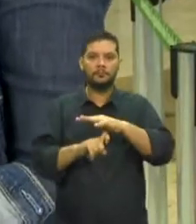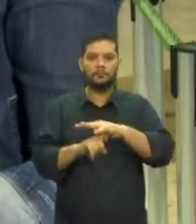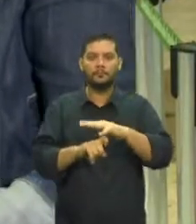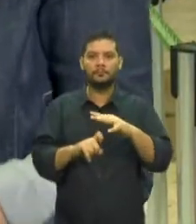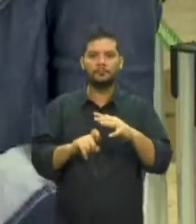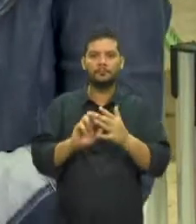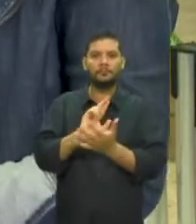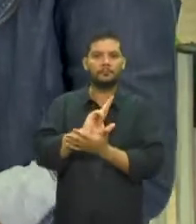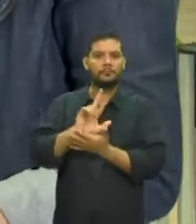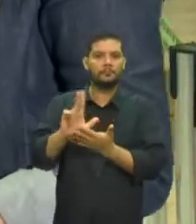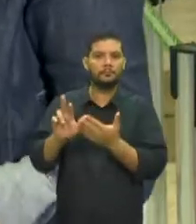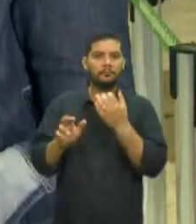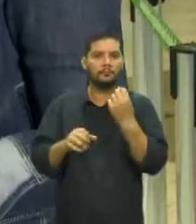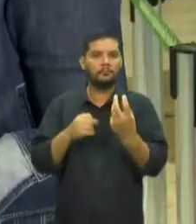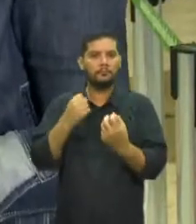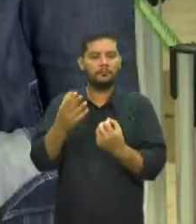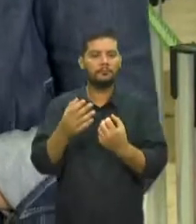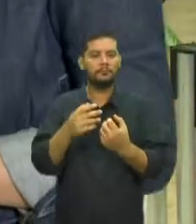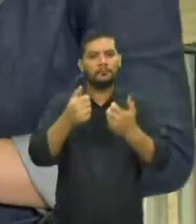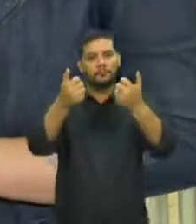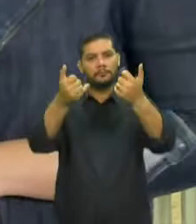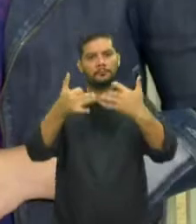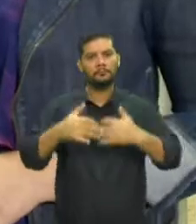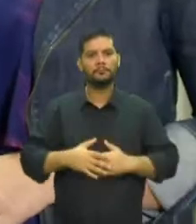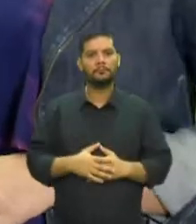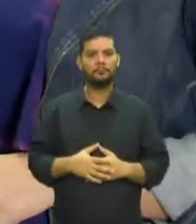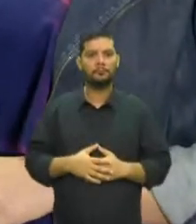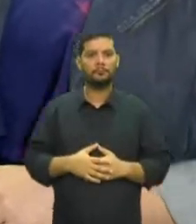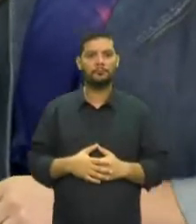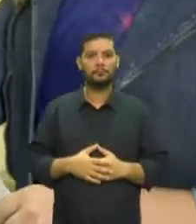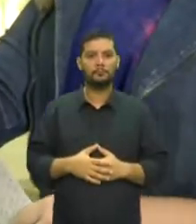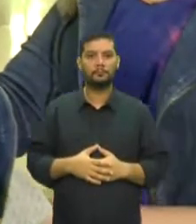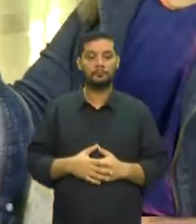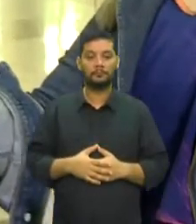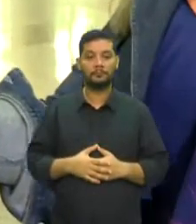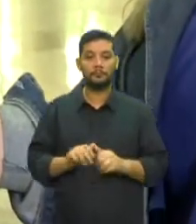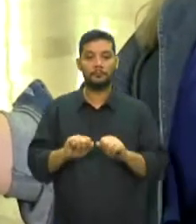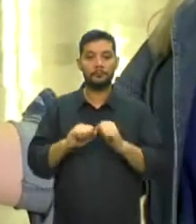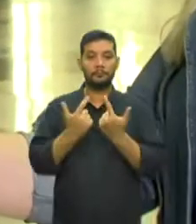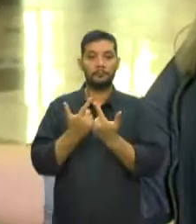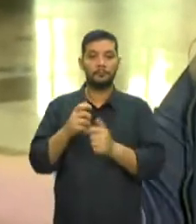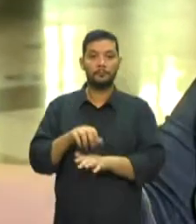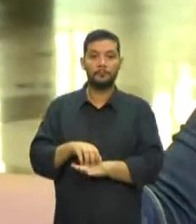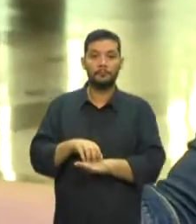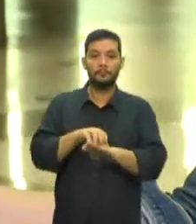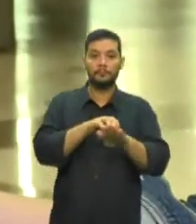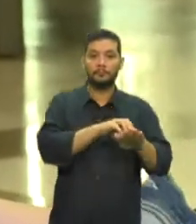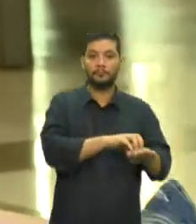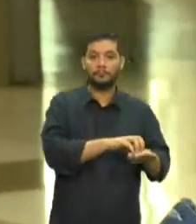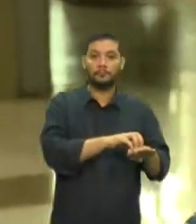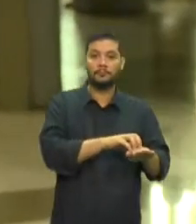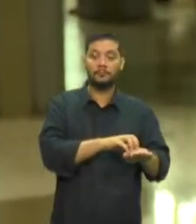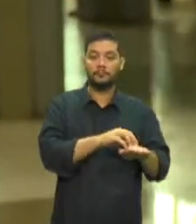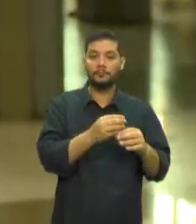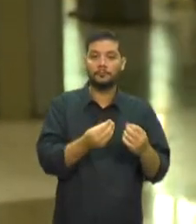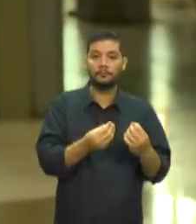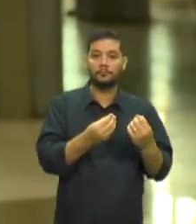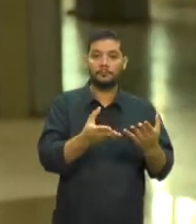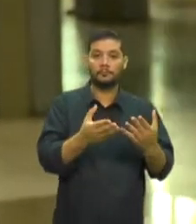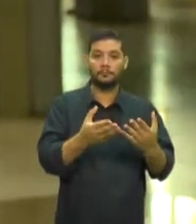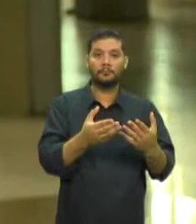para a população. Fala um pouco para a gente sobre isso. Vamos lá. O Assembleia Itinerante é um projeto que ele entrega à sociedade três